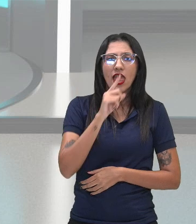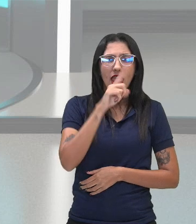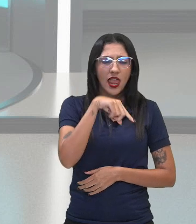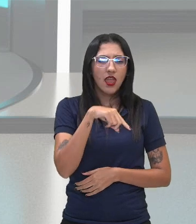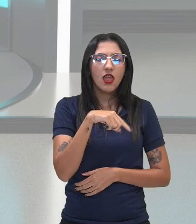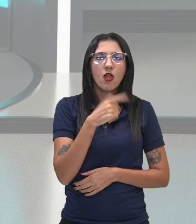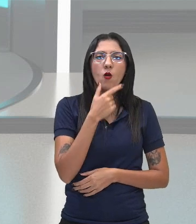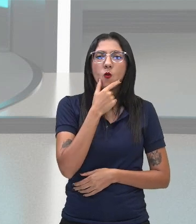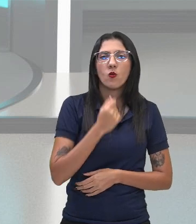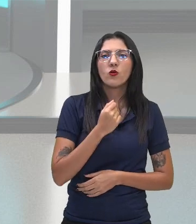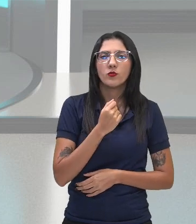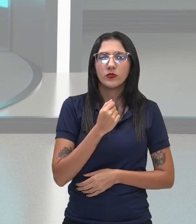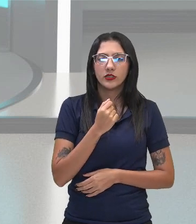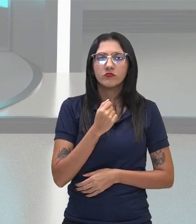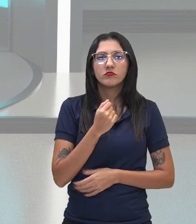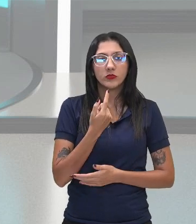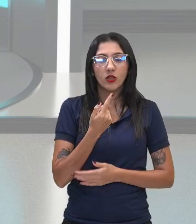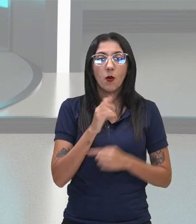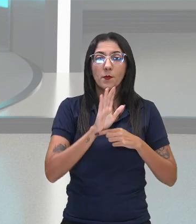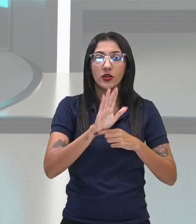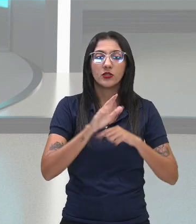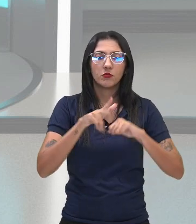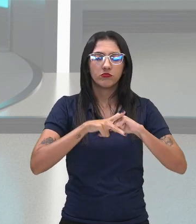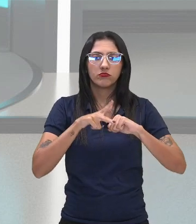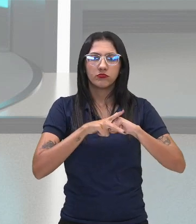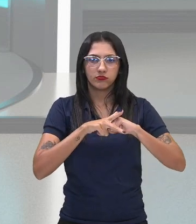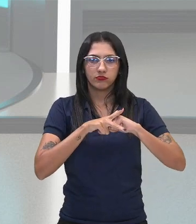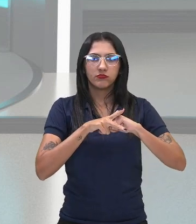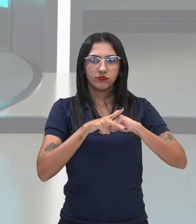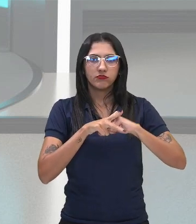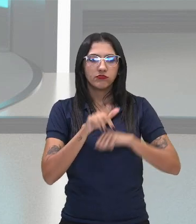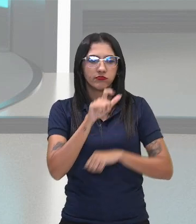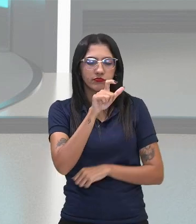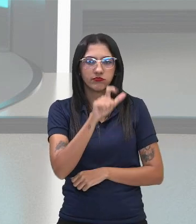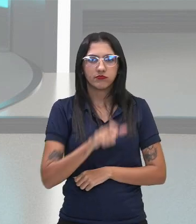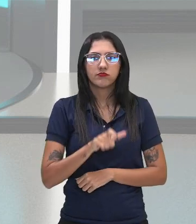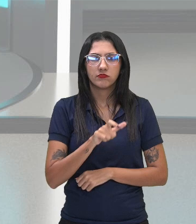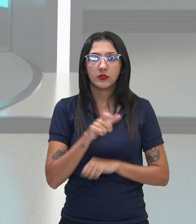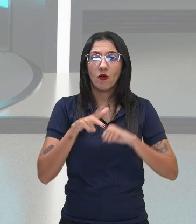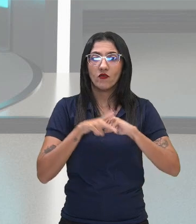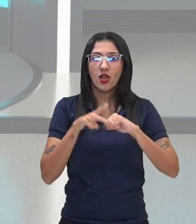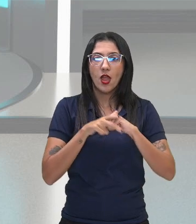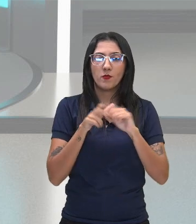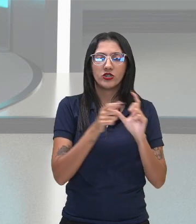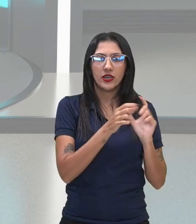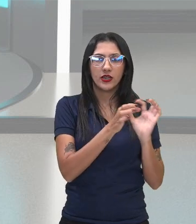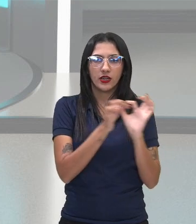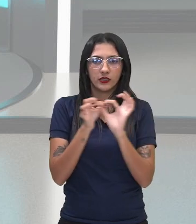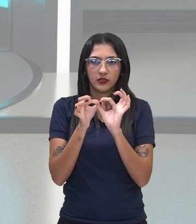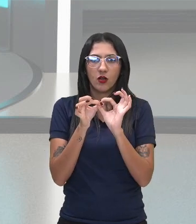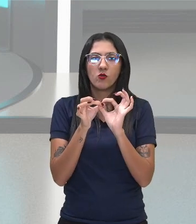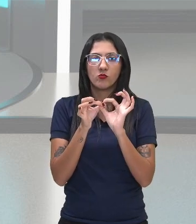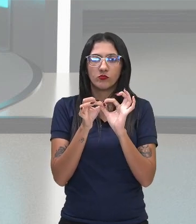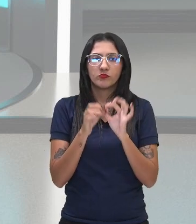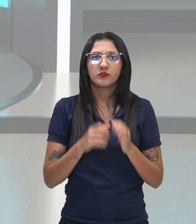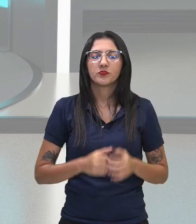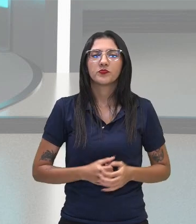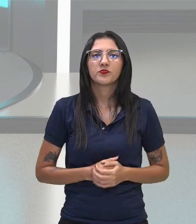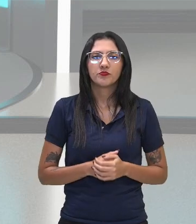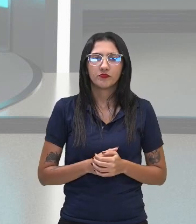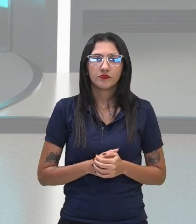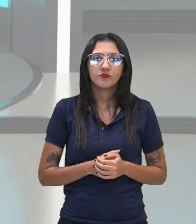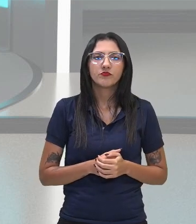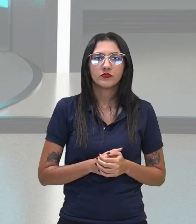está informando um estado, né? O está é um verbo de ligação aí. Exclamou em